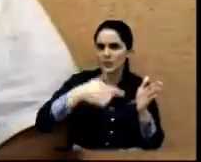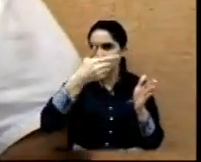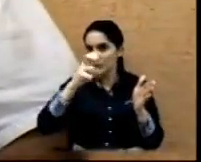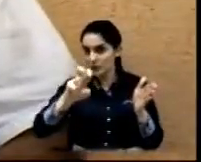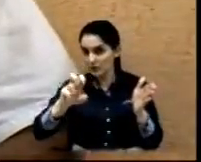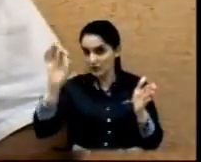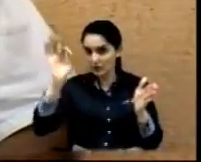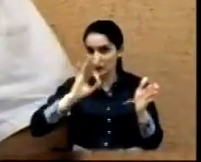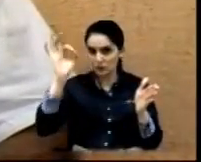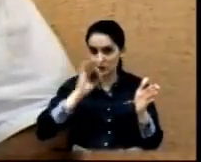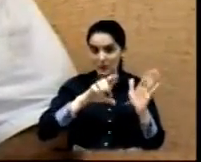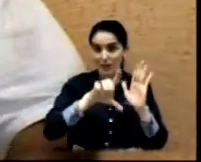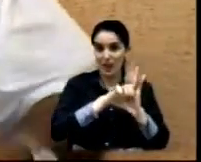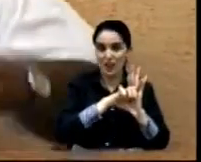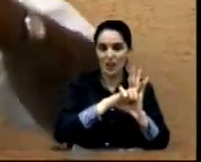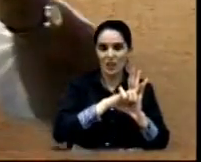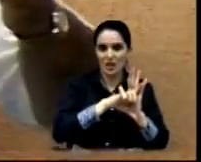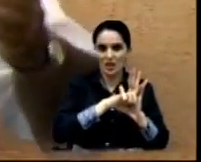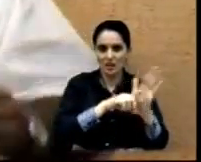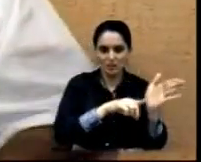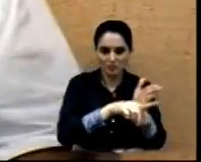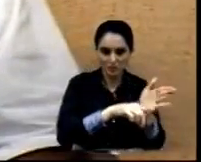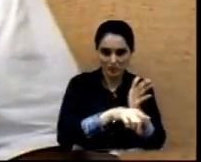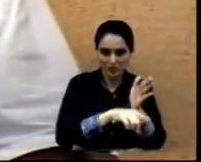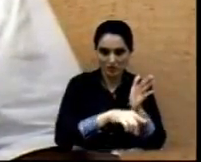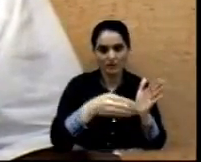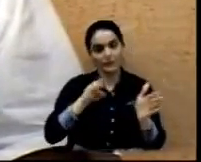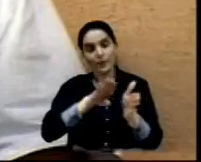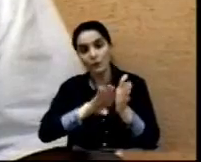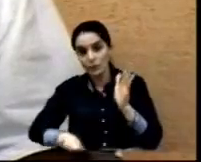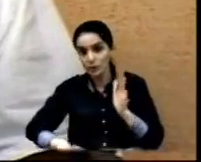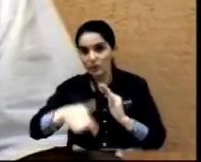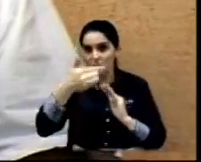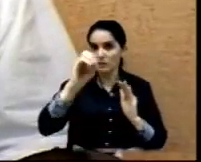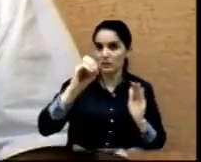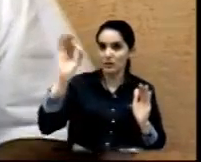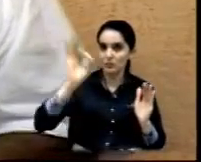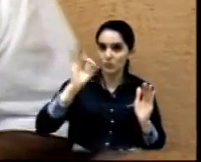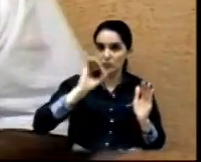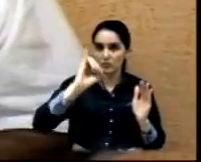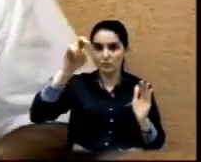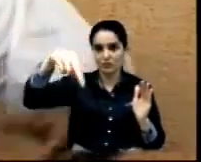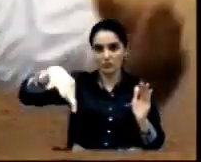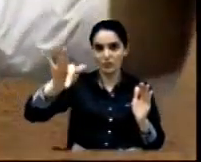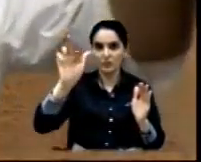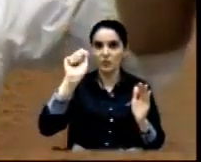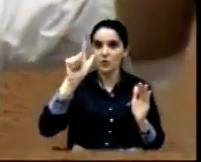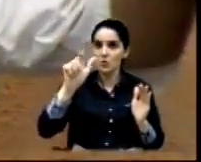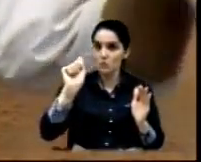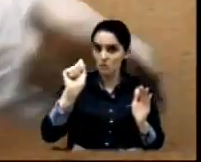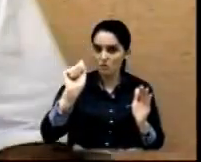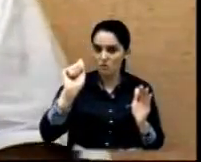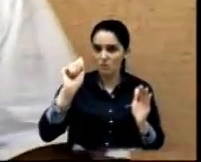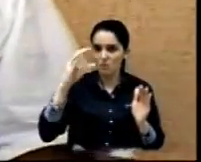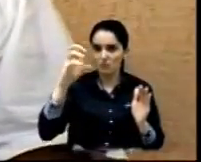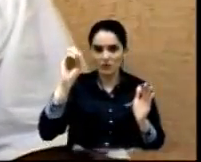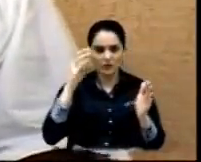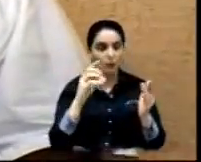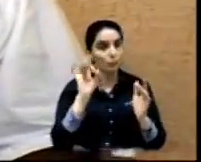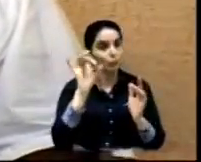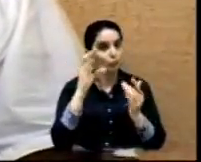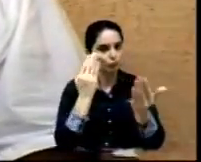25% da lei de licitação, eu vou tirar os 10% da inflação. Vou fazer apenas um comparativo entre